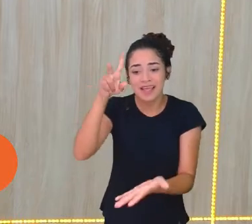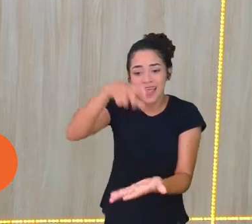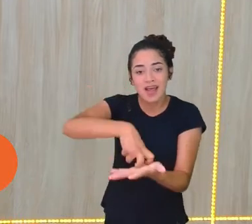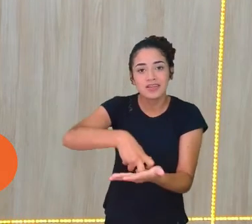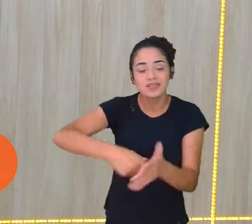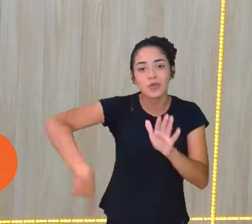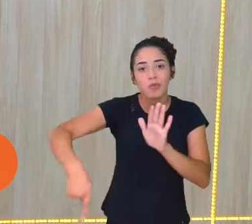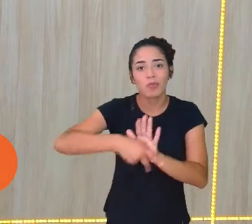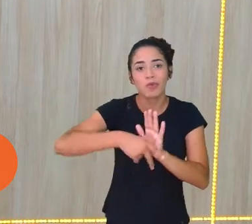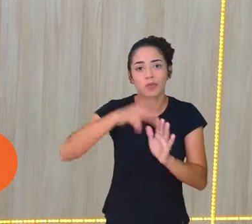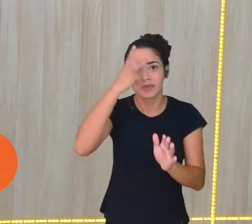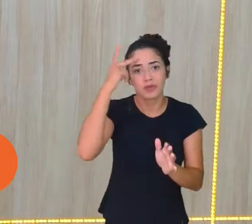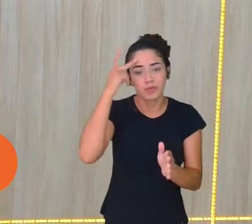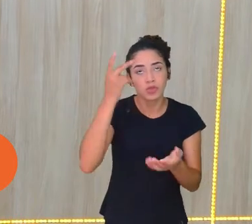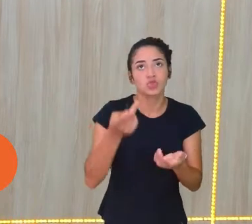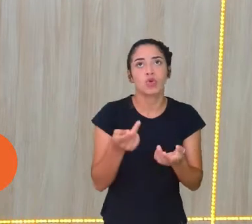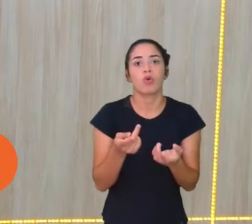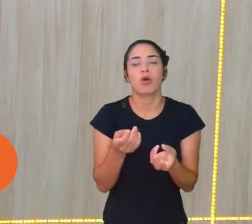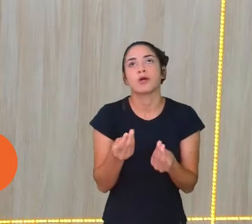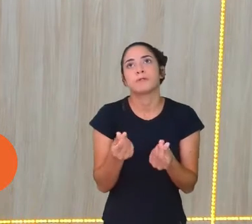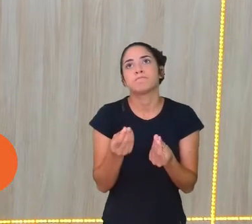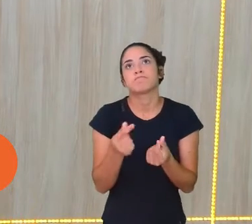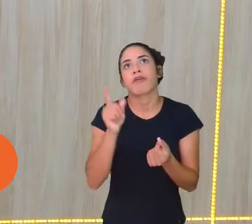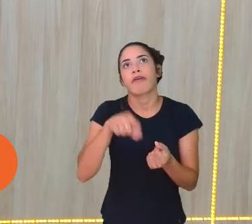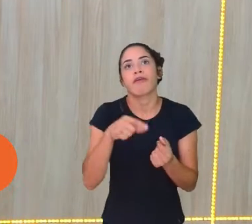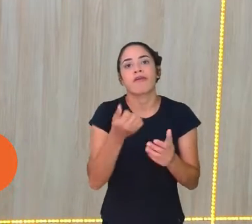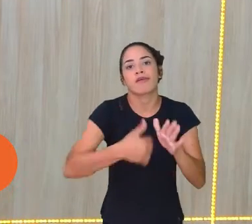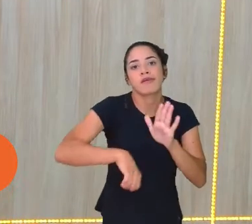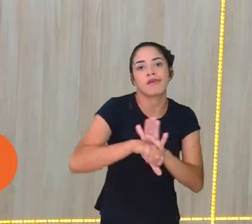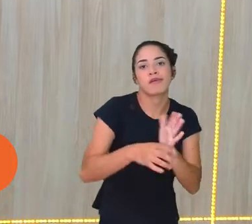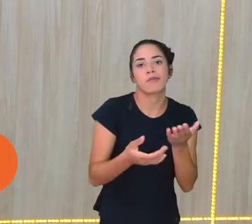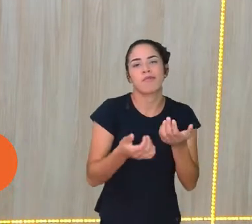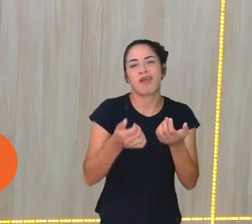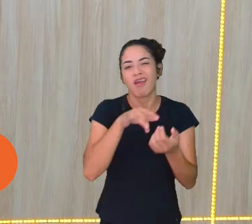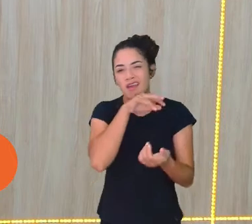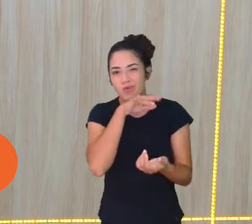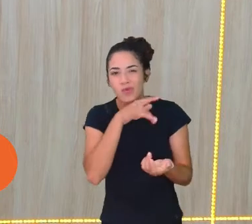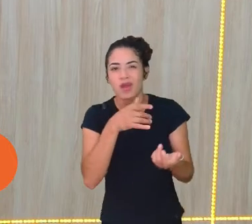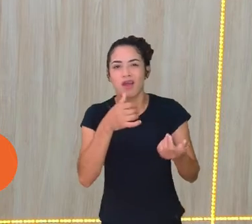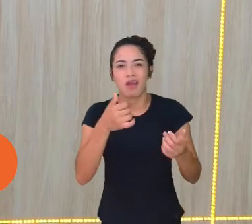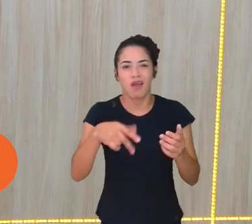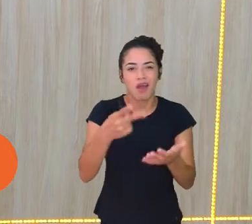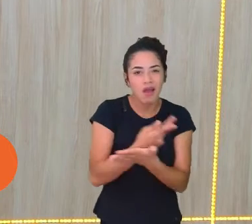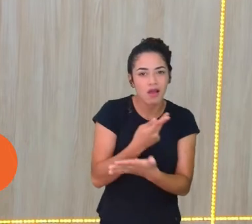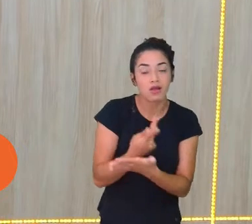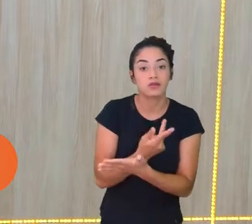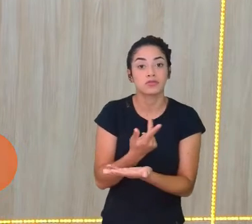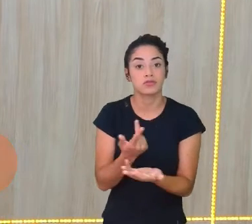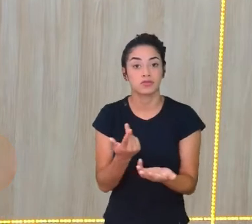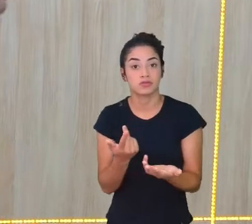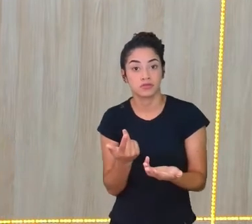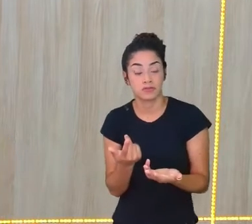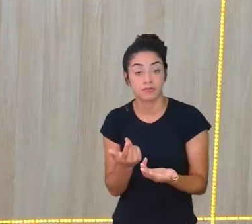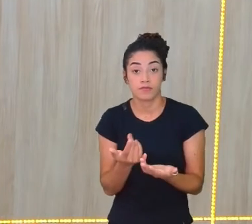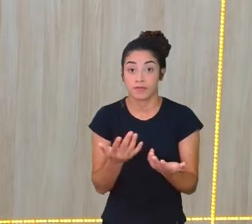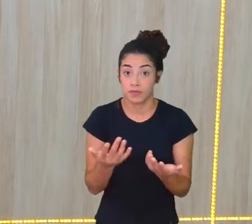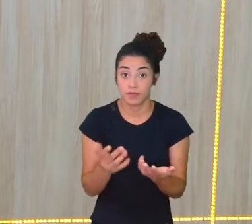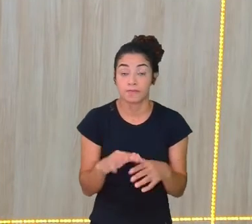aquele pessoal que fosse considerado, né, criminoso mais severo. E nesse sentido, o que é que a gente vai ter?